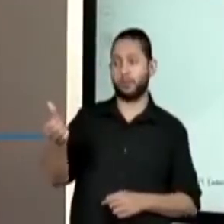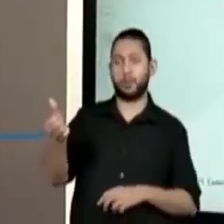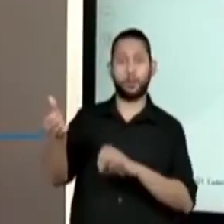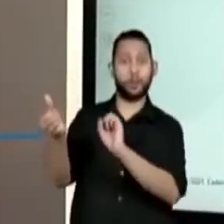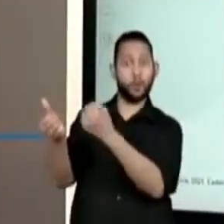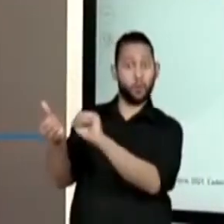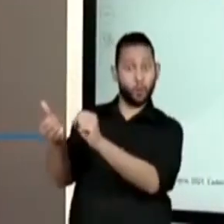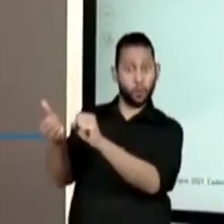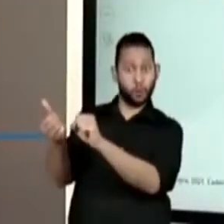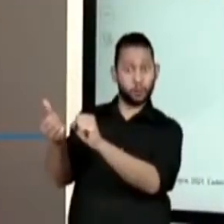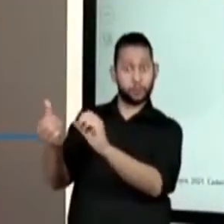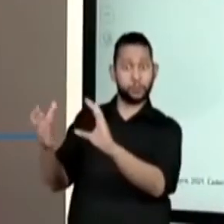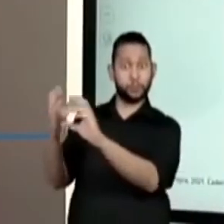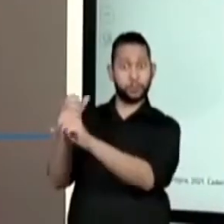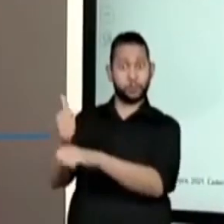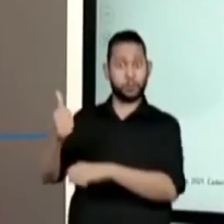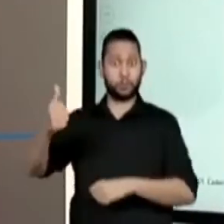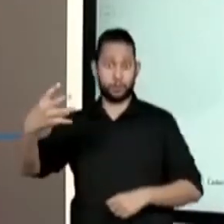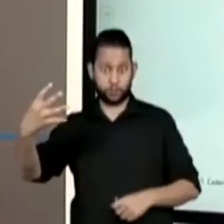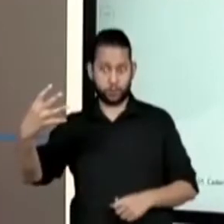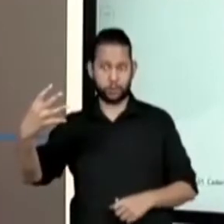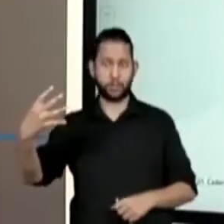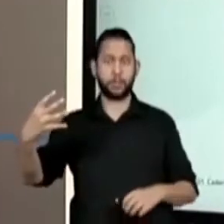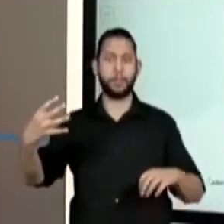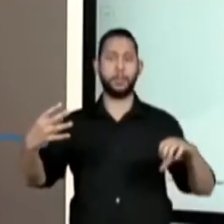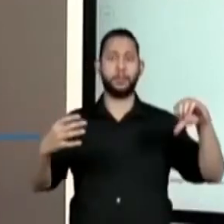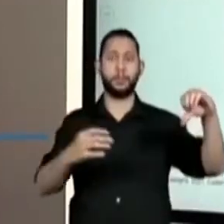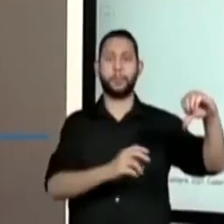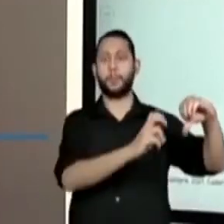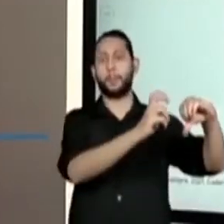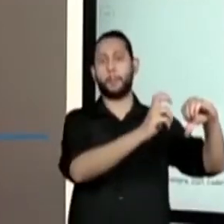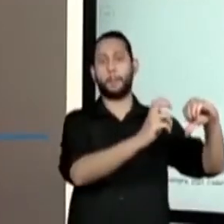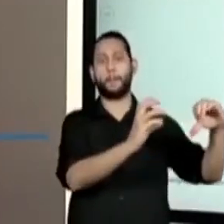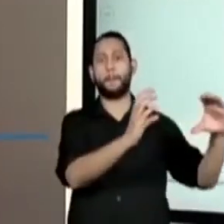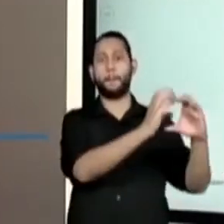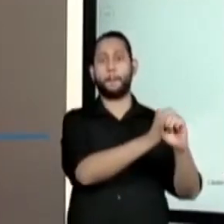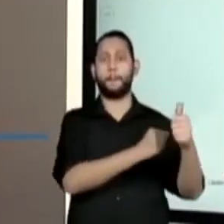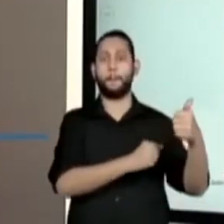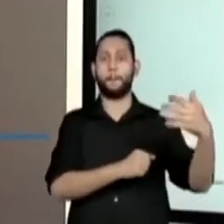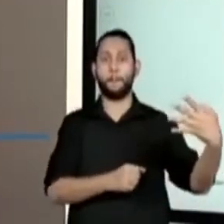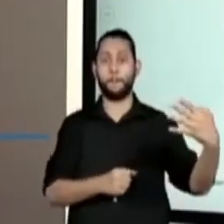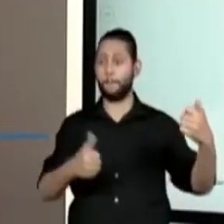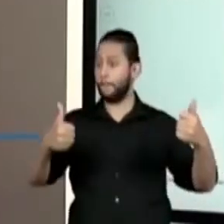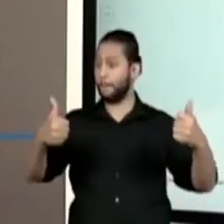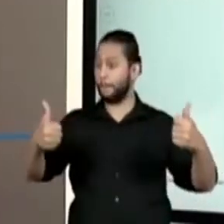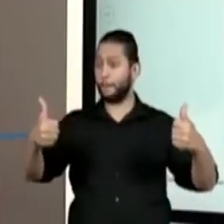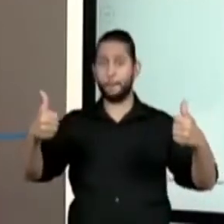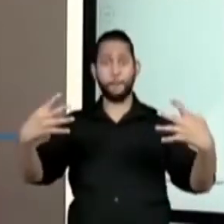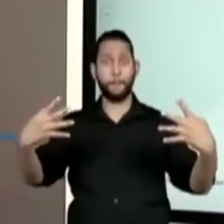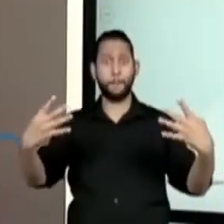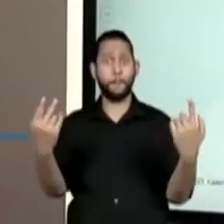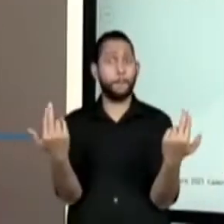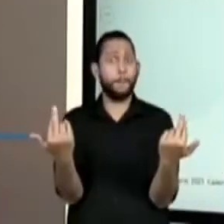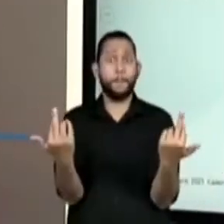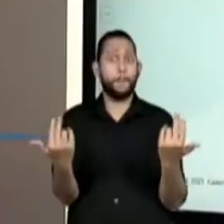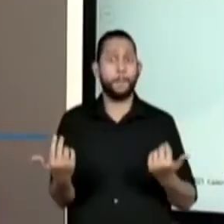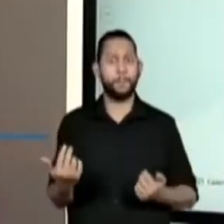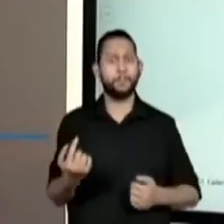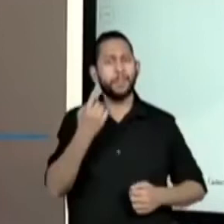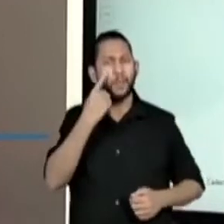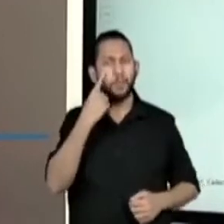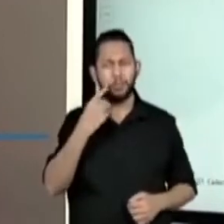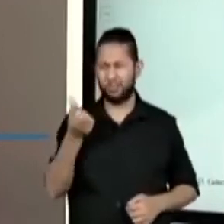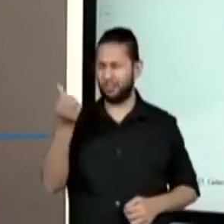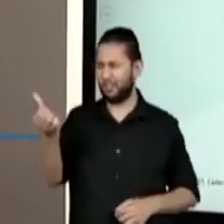como foi ele distribuiu primeiros seis cartas né para ele 9 para o colega quantidade diferente